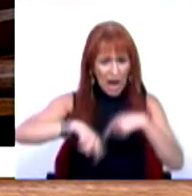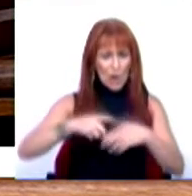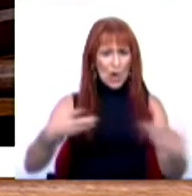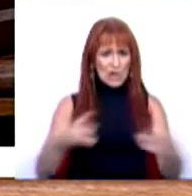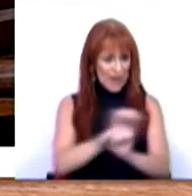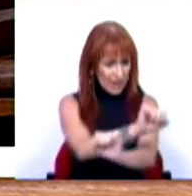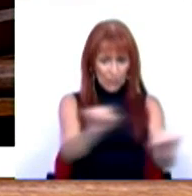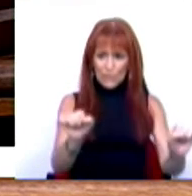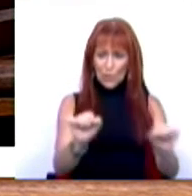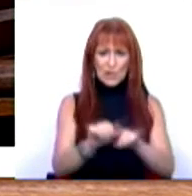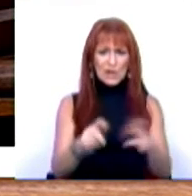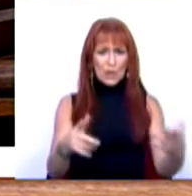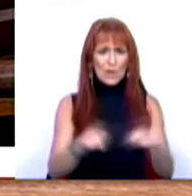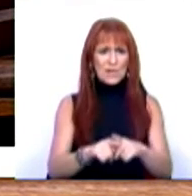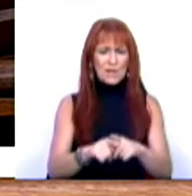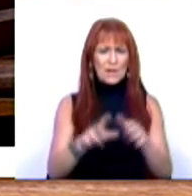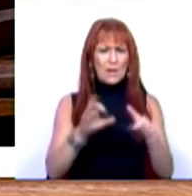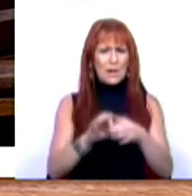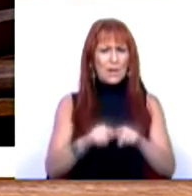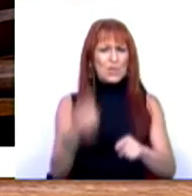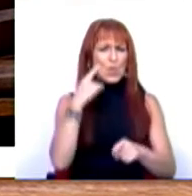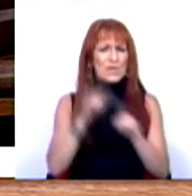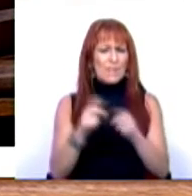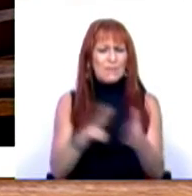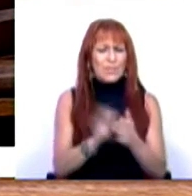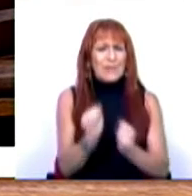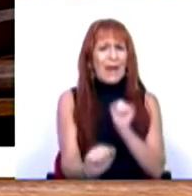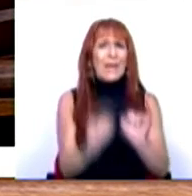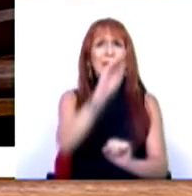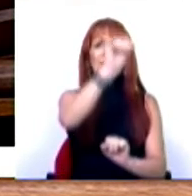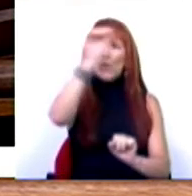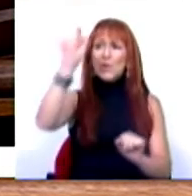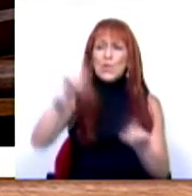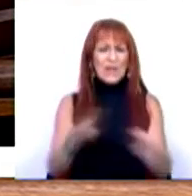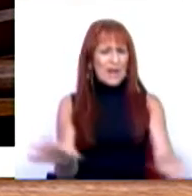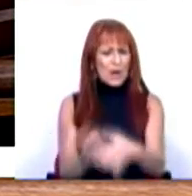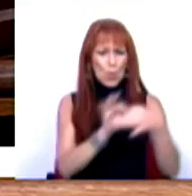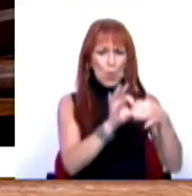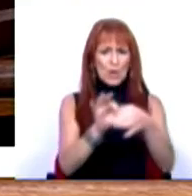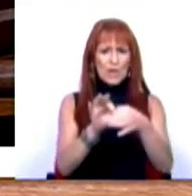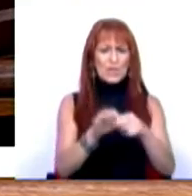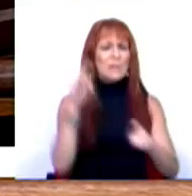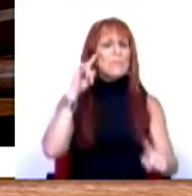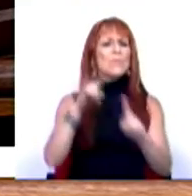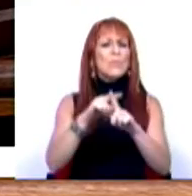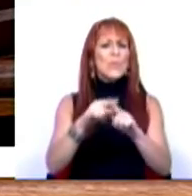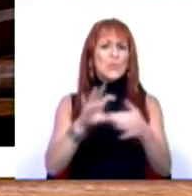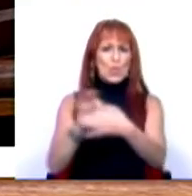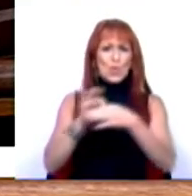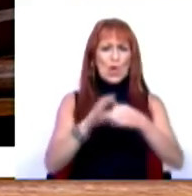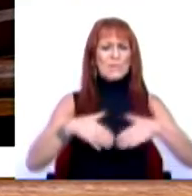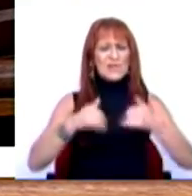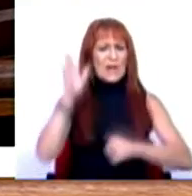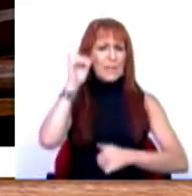e a vós razoabilidade, conhecimento da realidade de cada território, em coerência, tendo por fim o que nos une, o